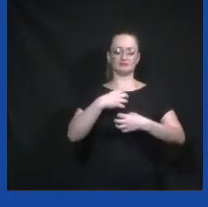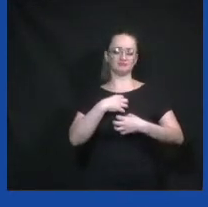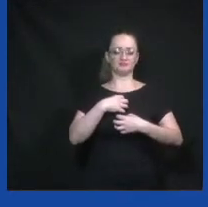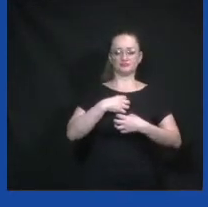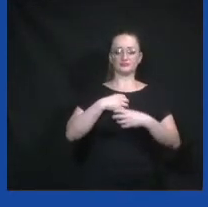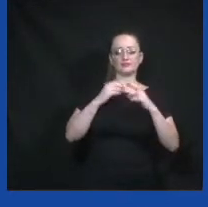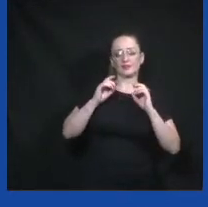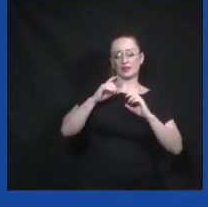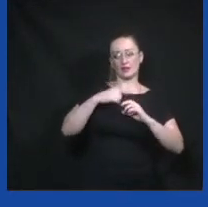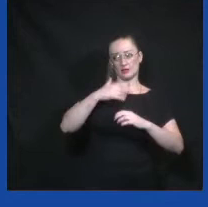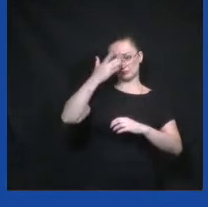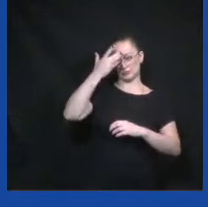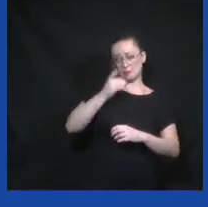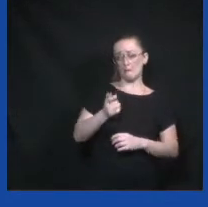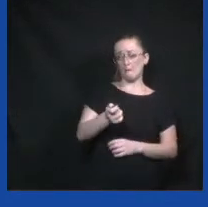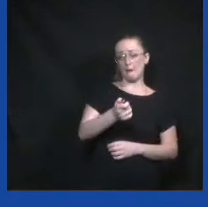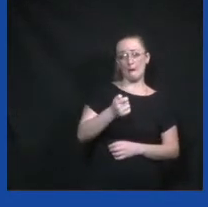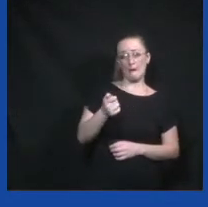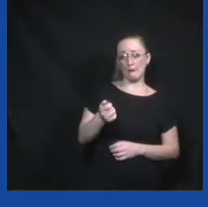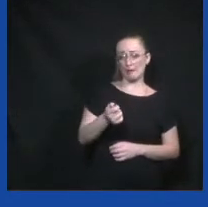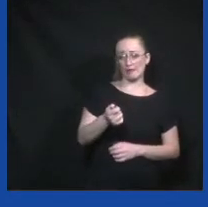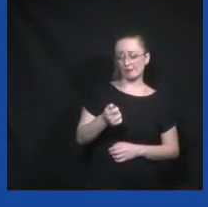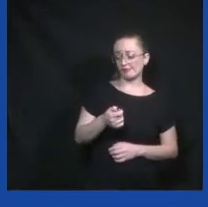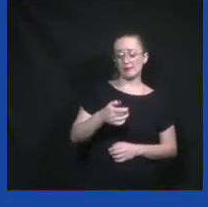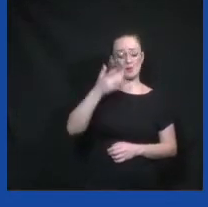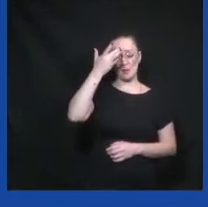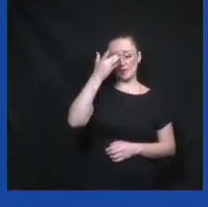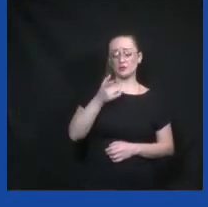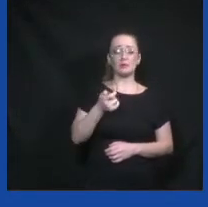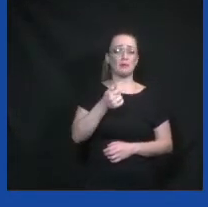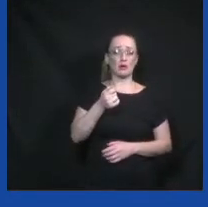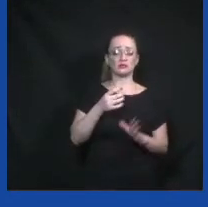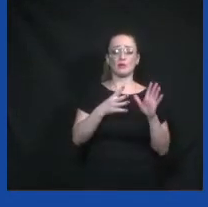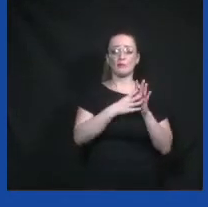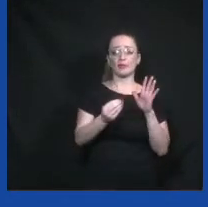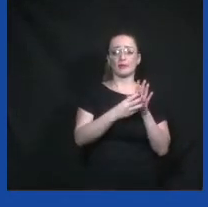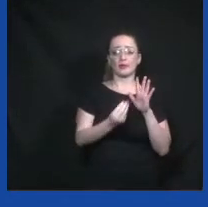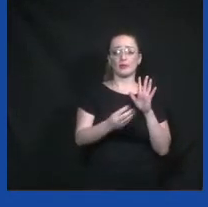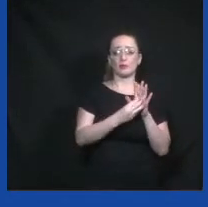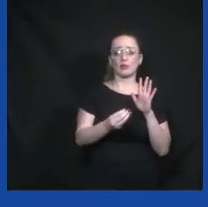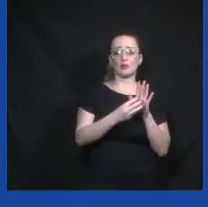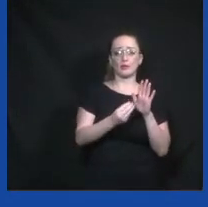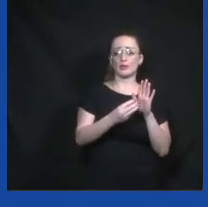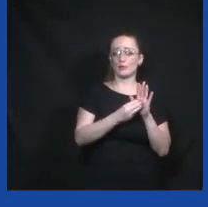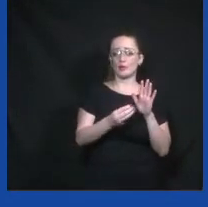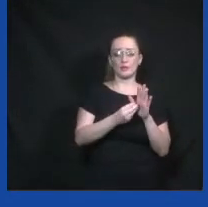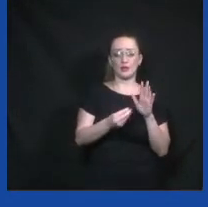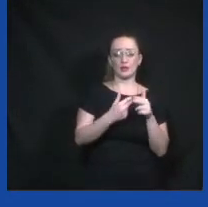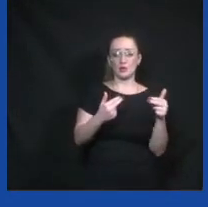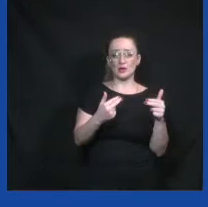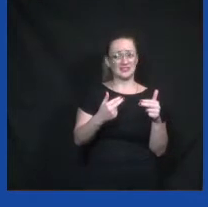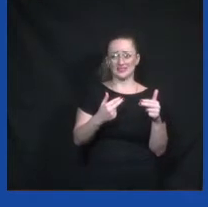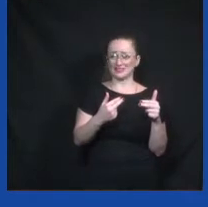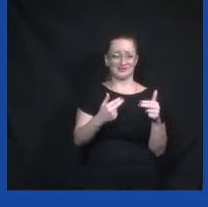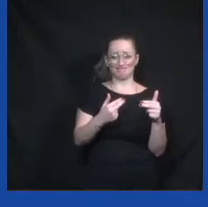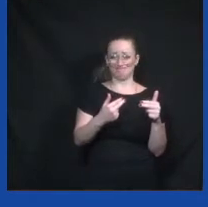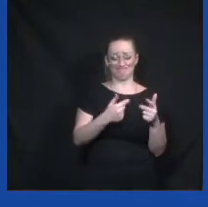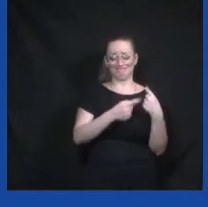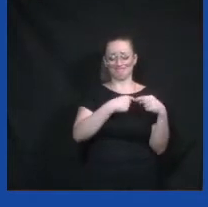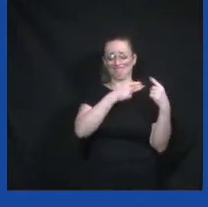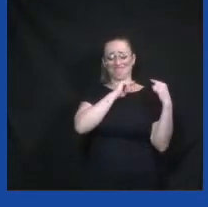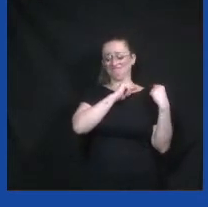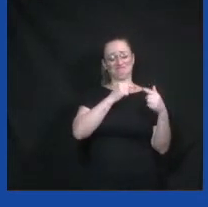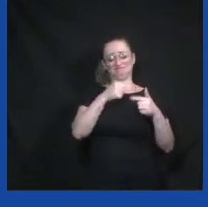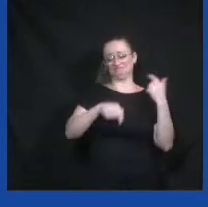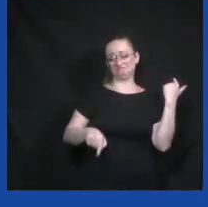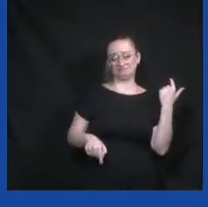respeito, entende pouco de política, reproduz, infelizmente, coisas carcomidas da nossa história em termos de